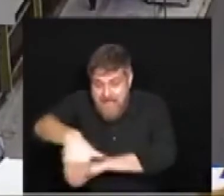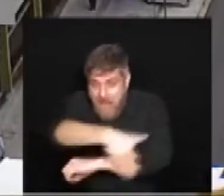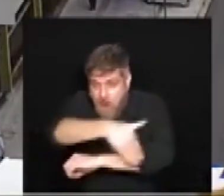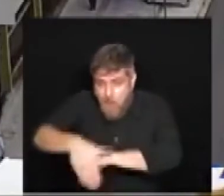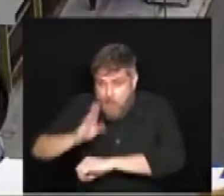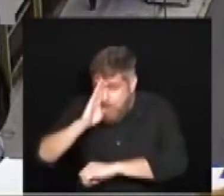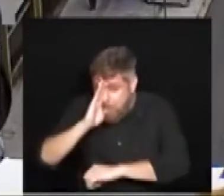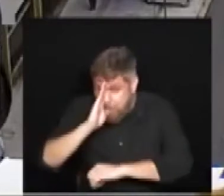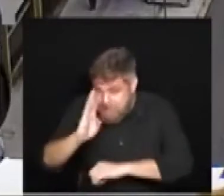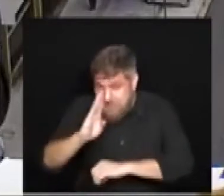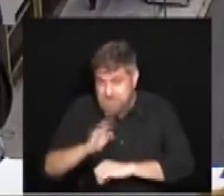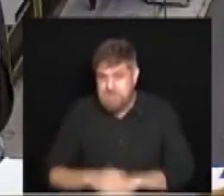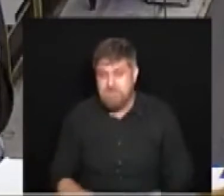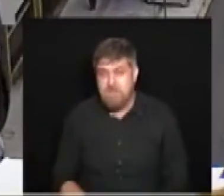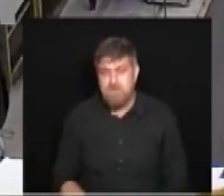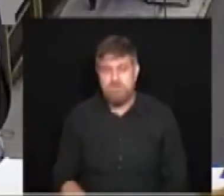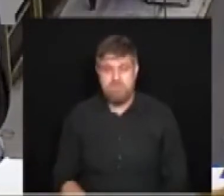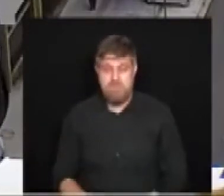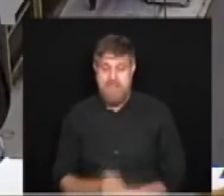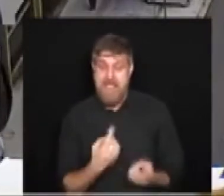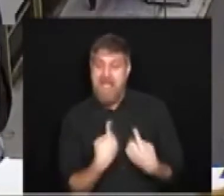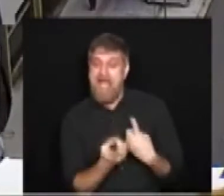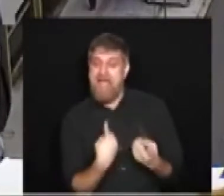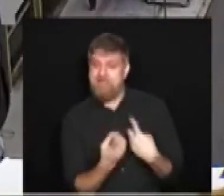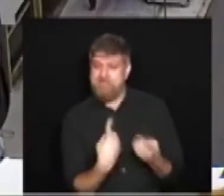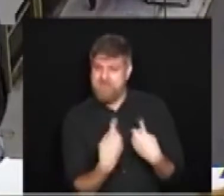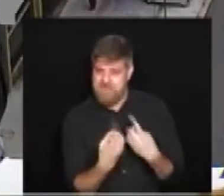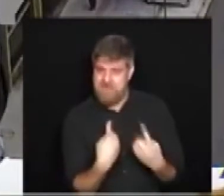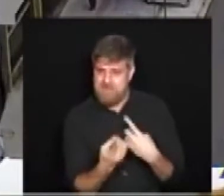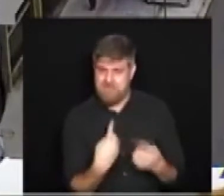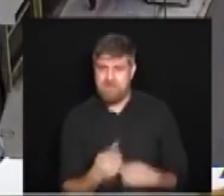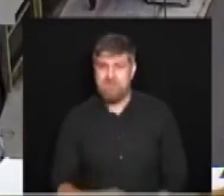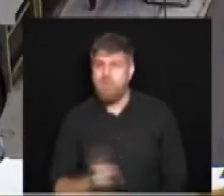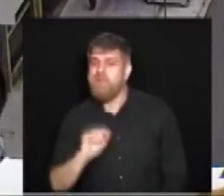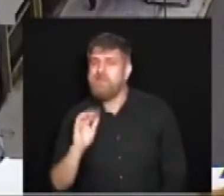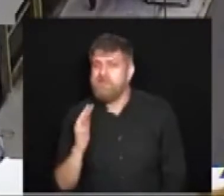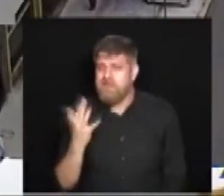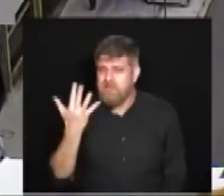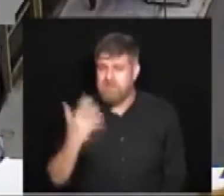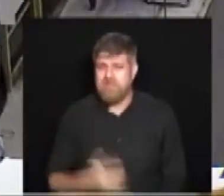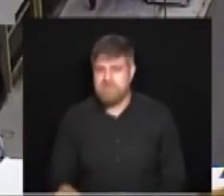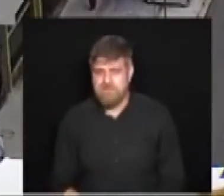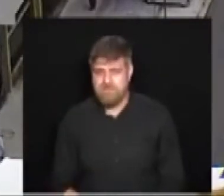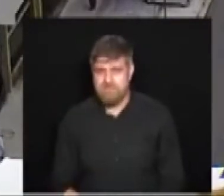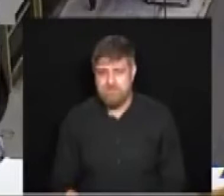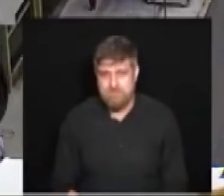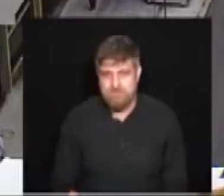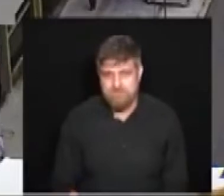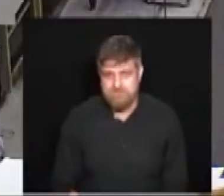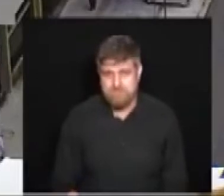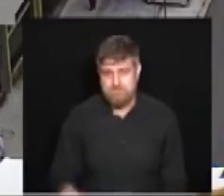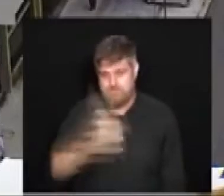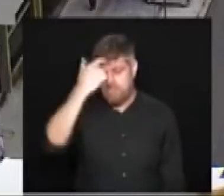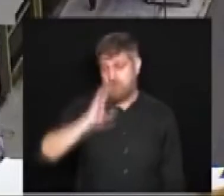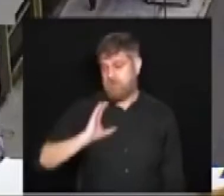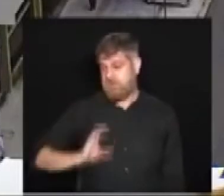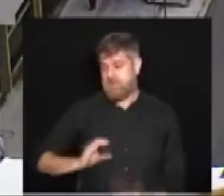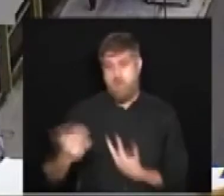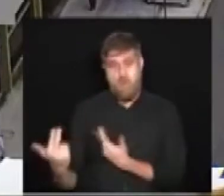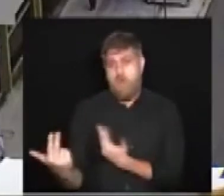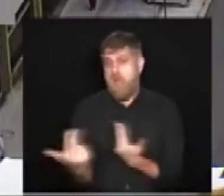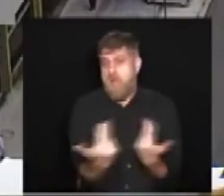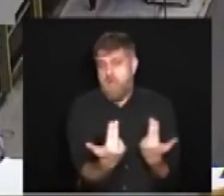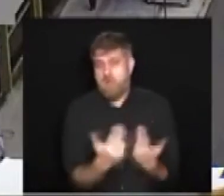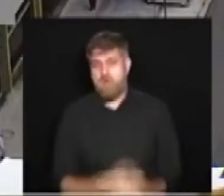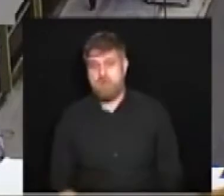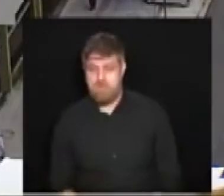Ou seja, avenidas de movimento. O que que acontece? Eu sou cidadão igual a você. Eu